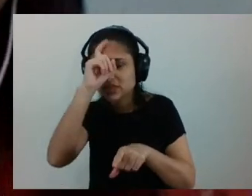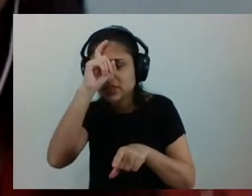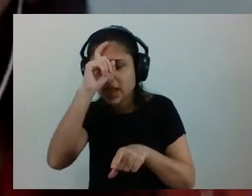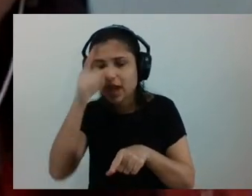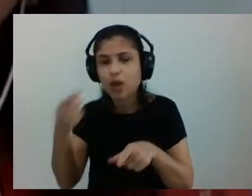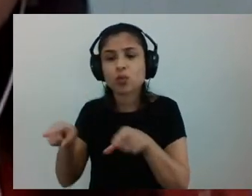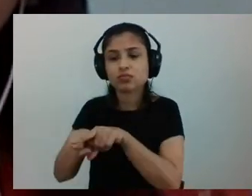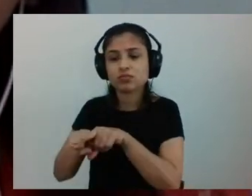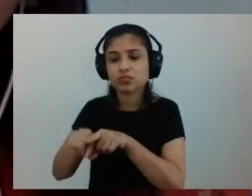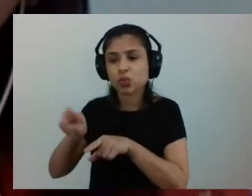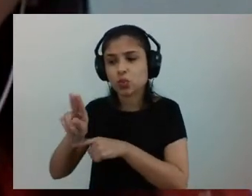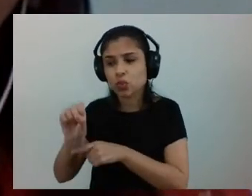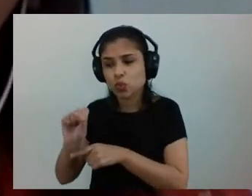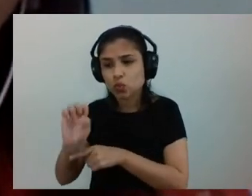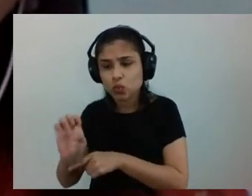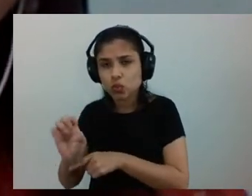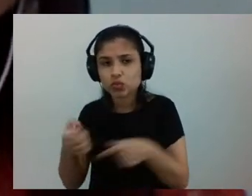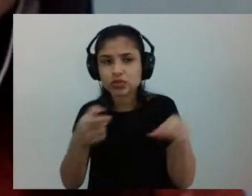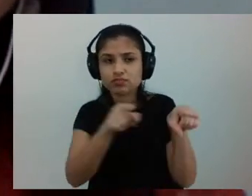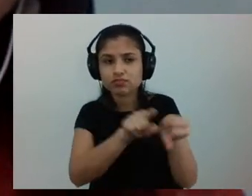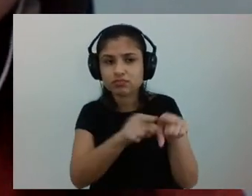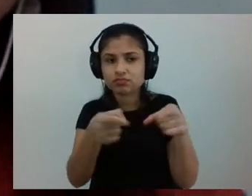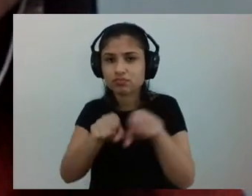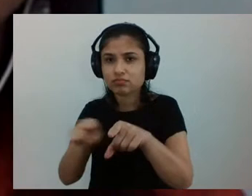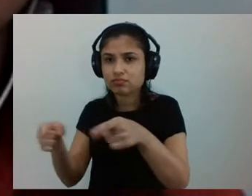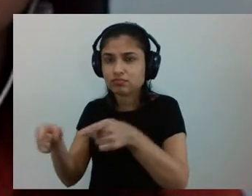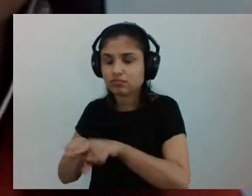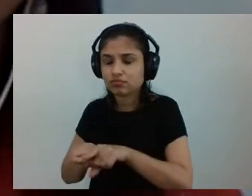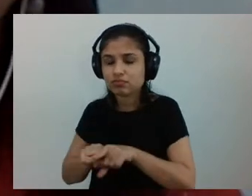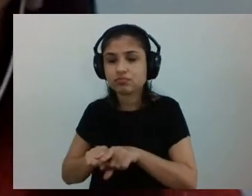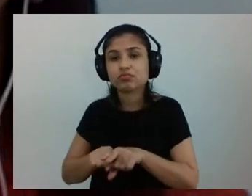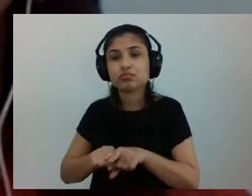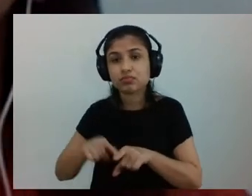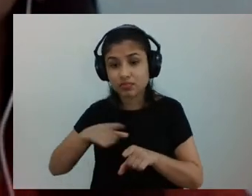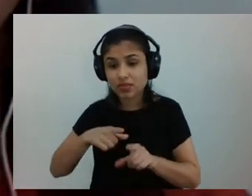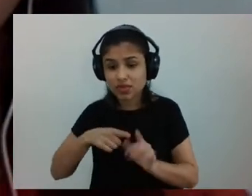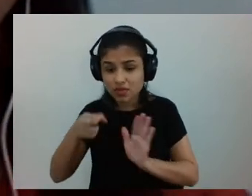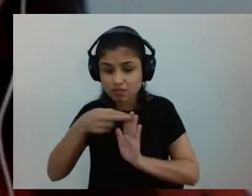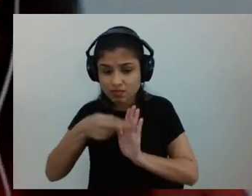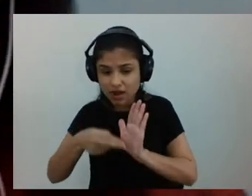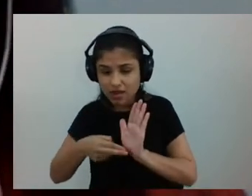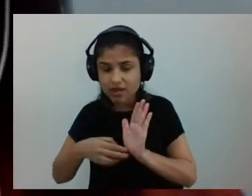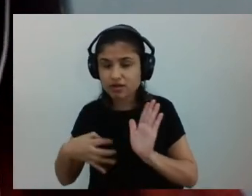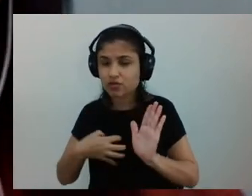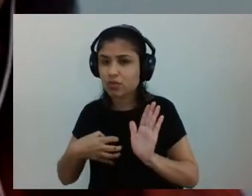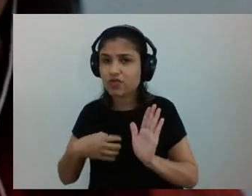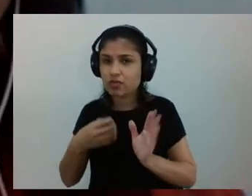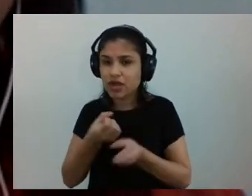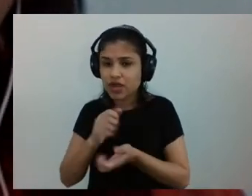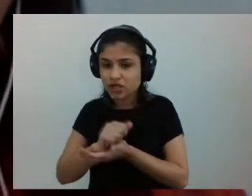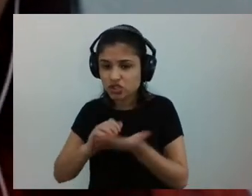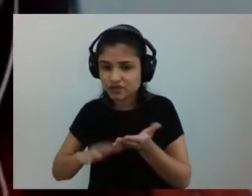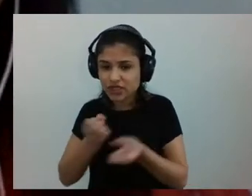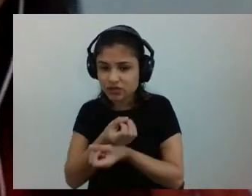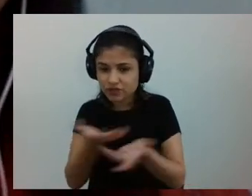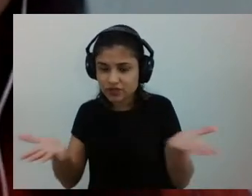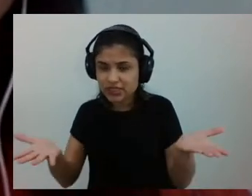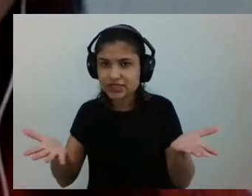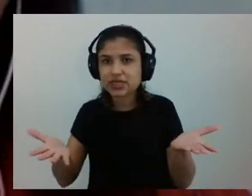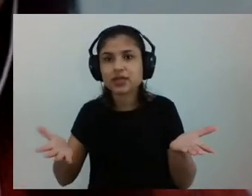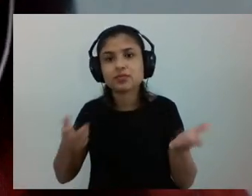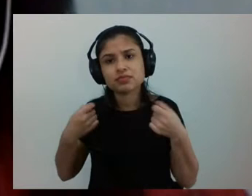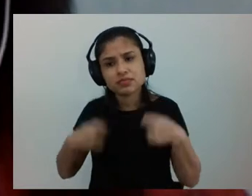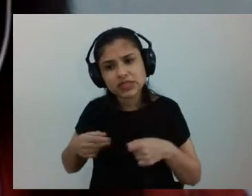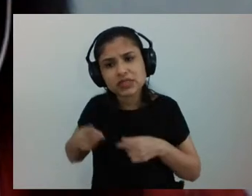e regulamentar isso de forma com que essas atividades que são oferecidas não sejam descontinuadas, porque tudo